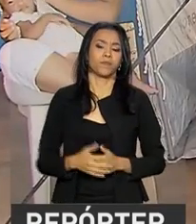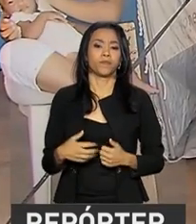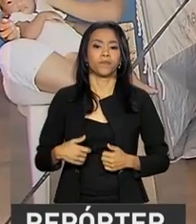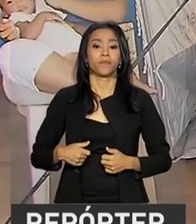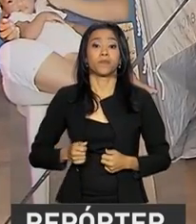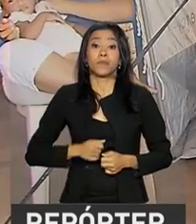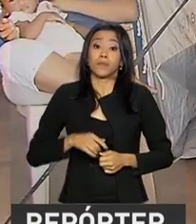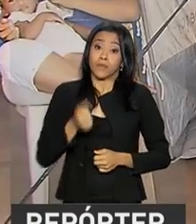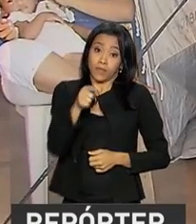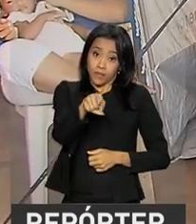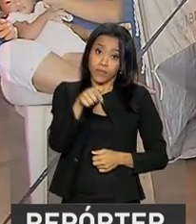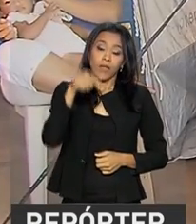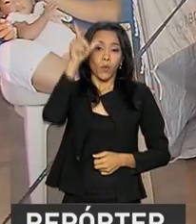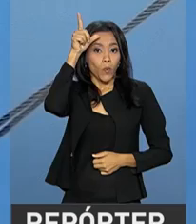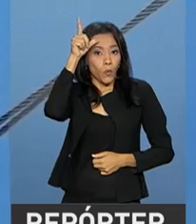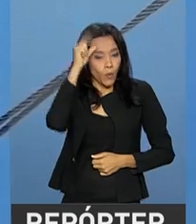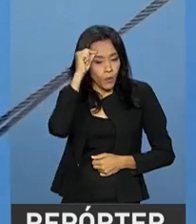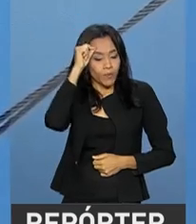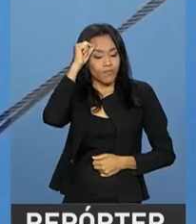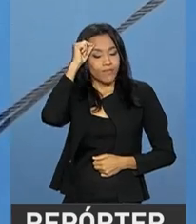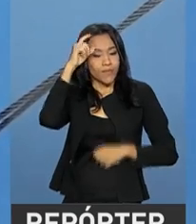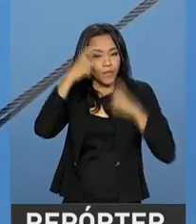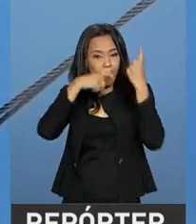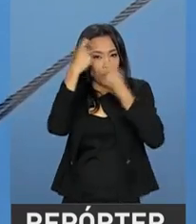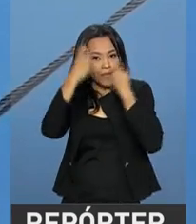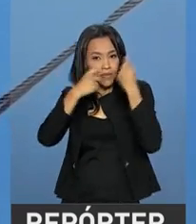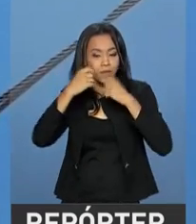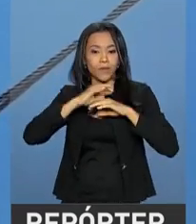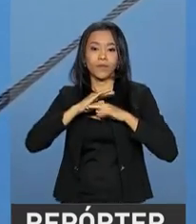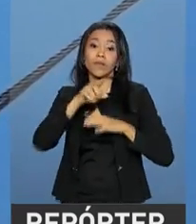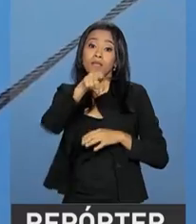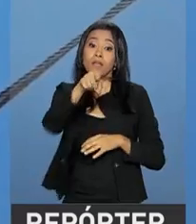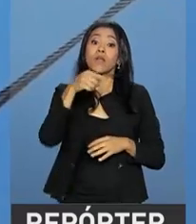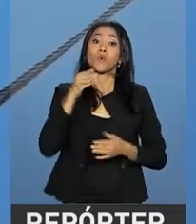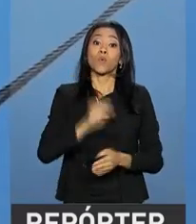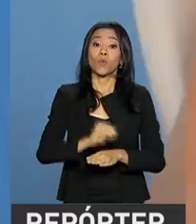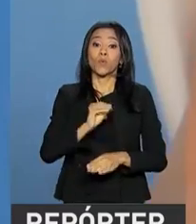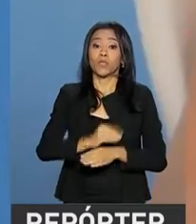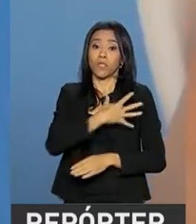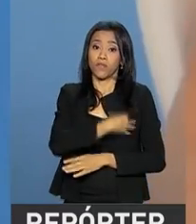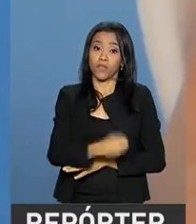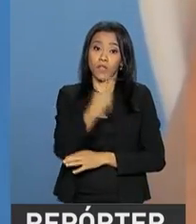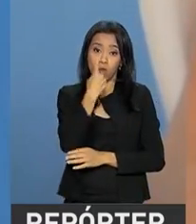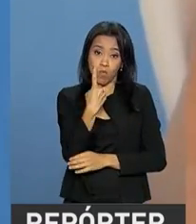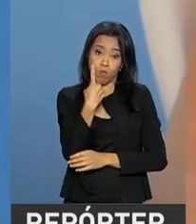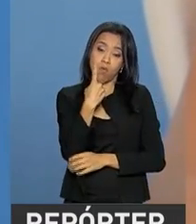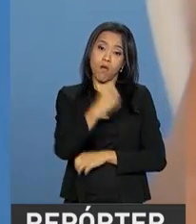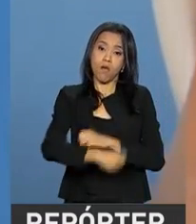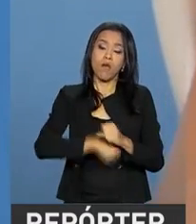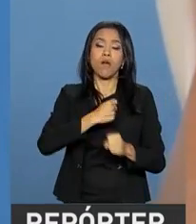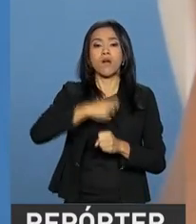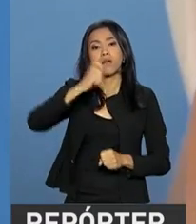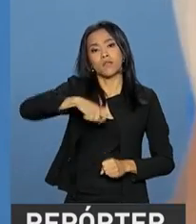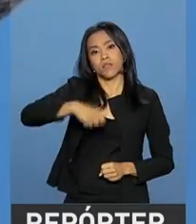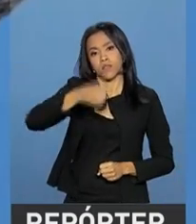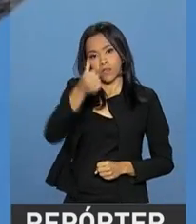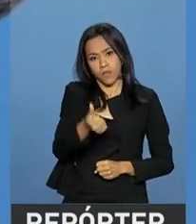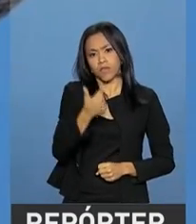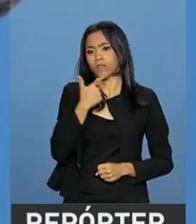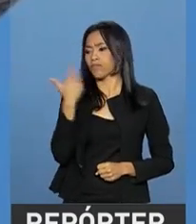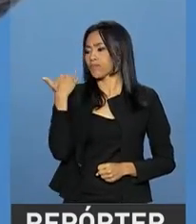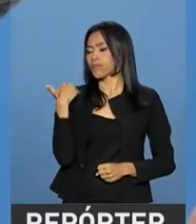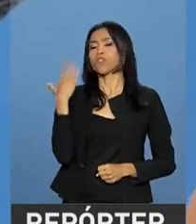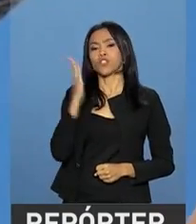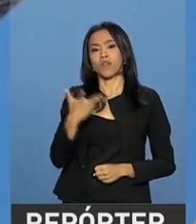Entre o alívio e a preocupação, esta mãe cuida da filha de 1 ano e 6 meses. A menina foi vacinada recentemente,